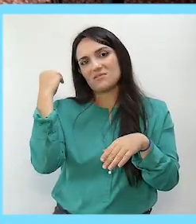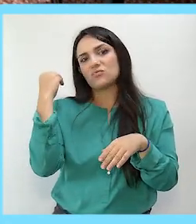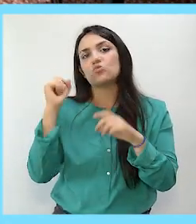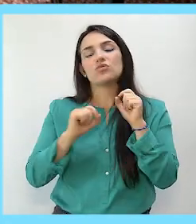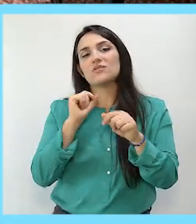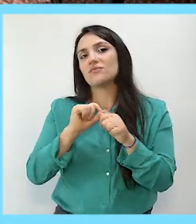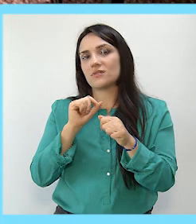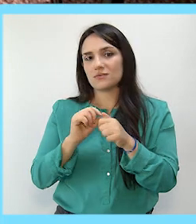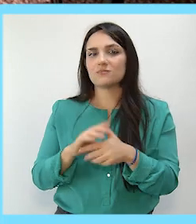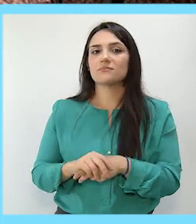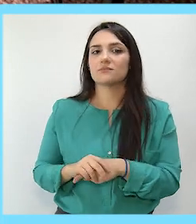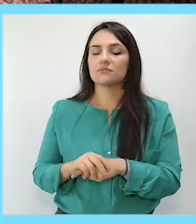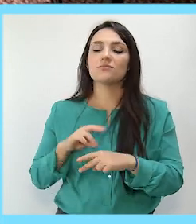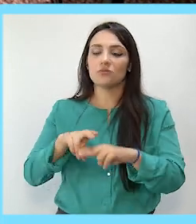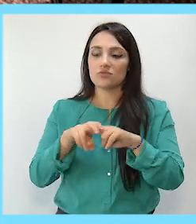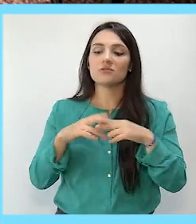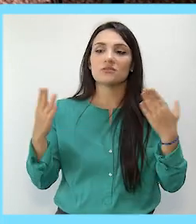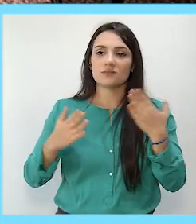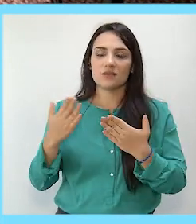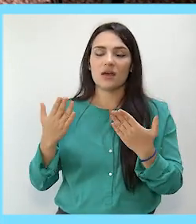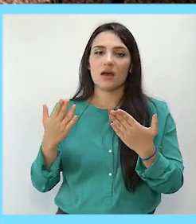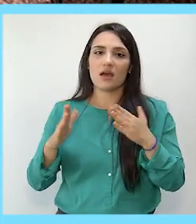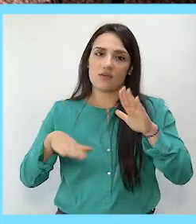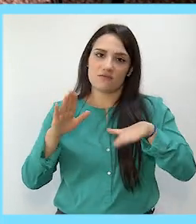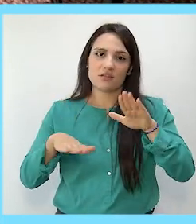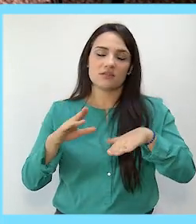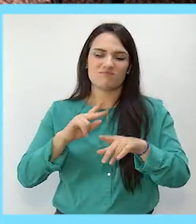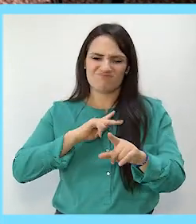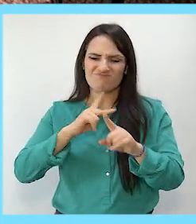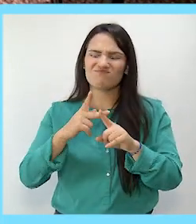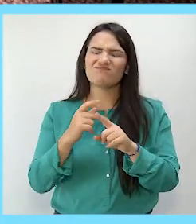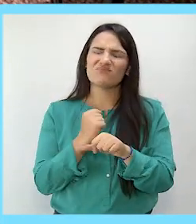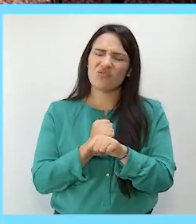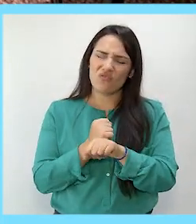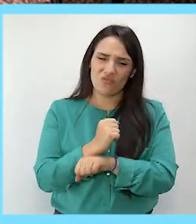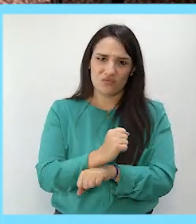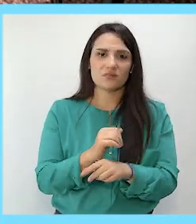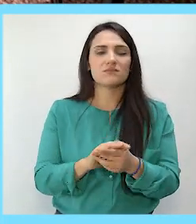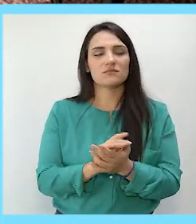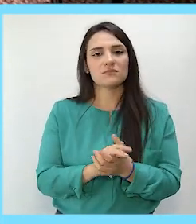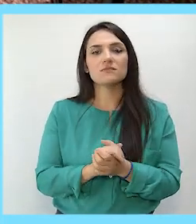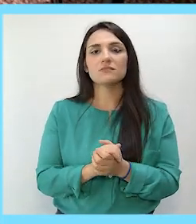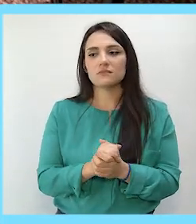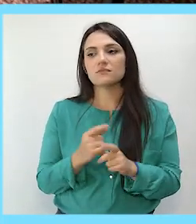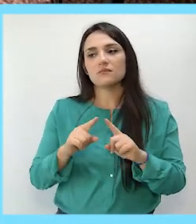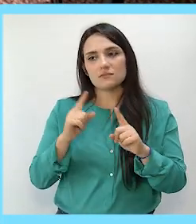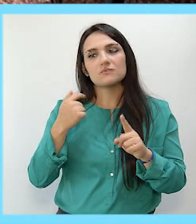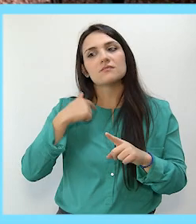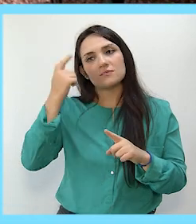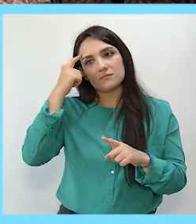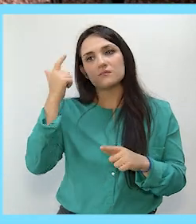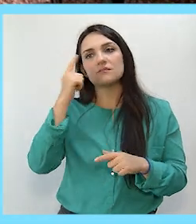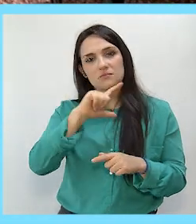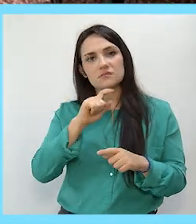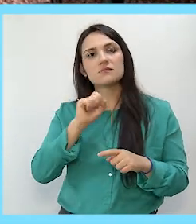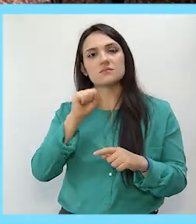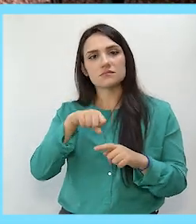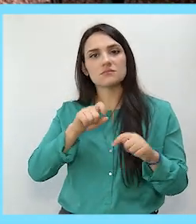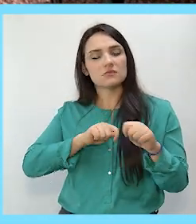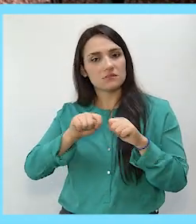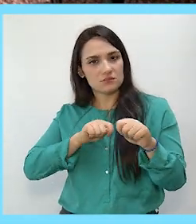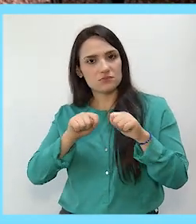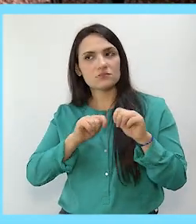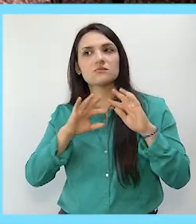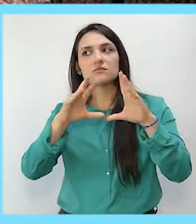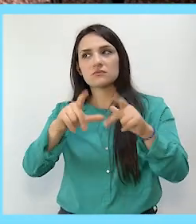Então, eu acho que esse é um fator que nos sobrecarrega ainda mais. Mas eu penso que eu estou conseguindo